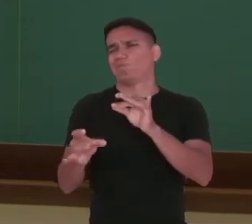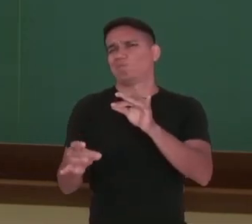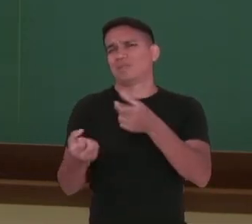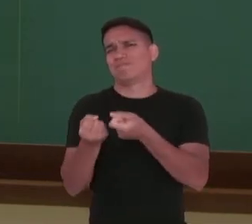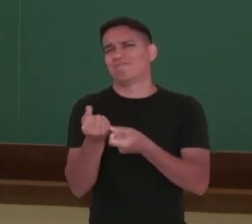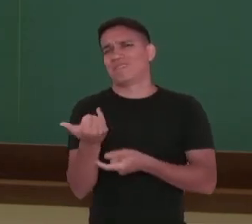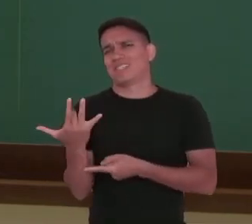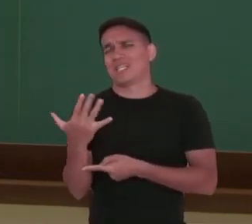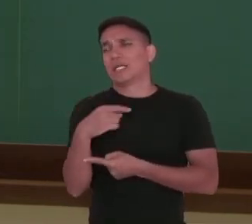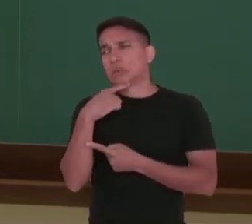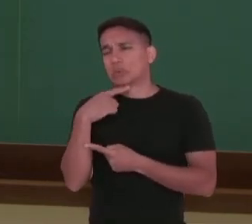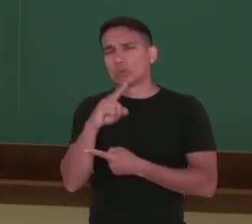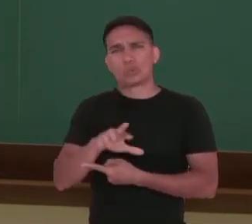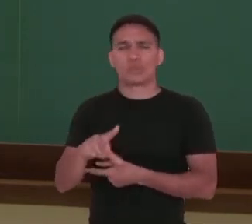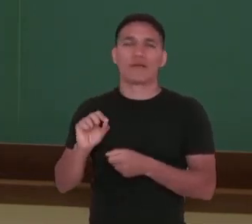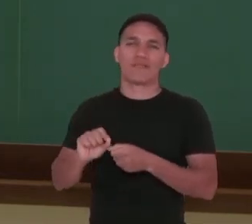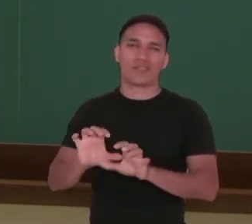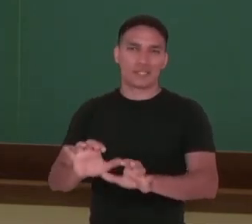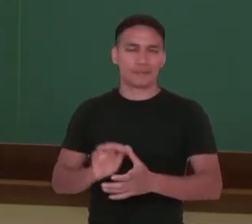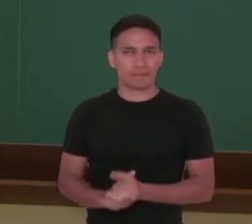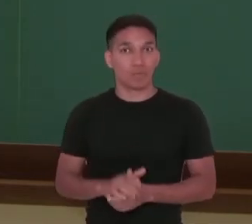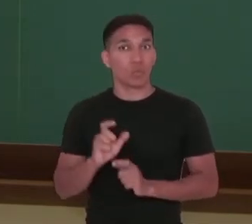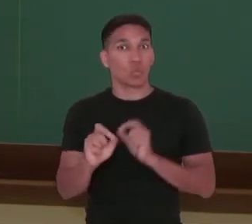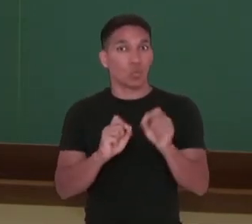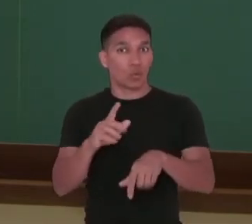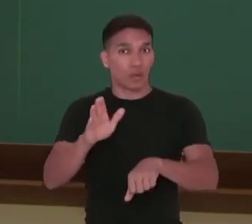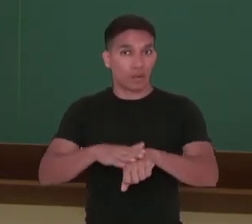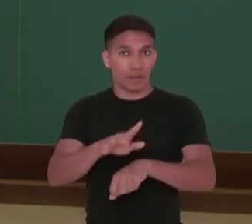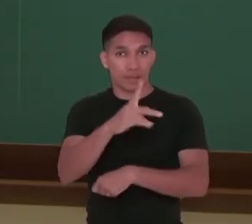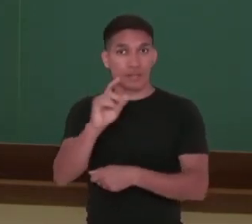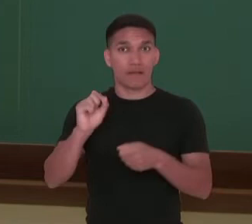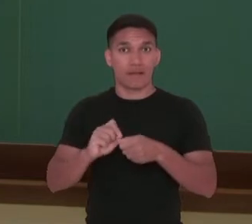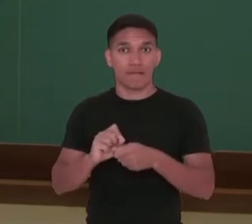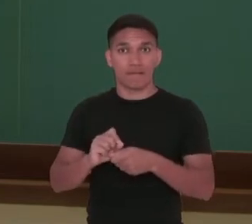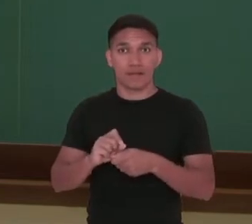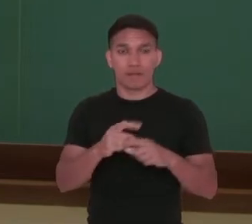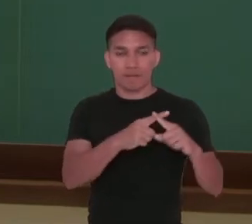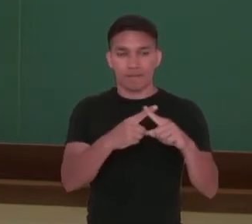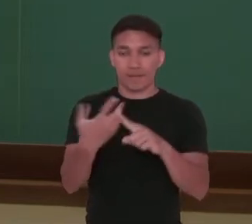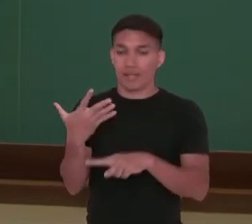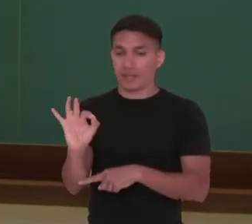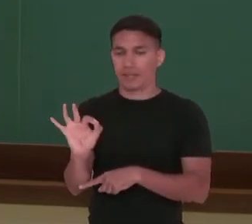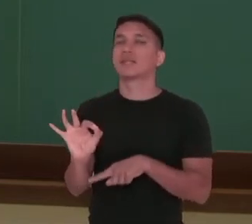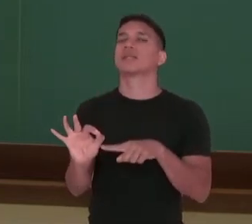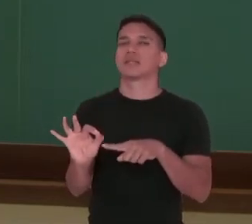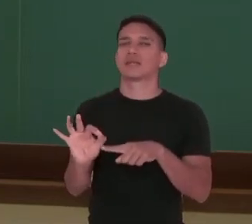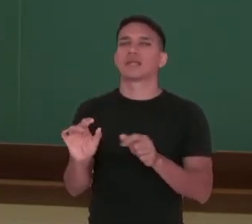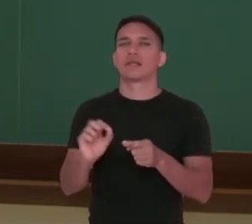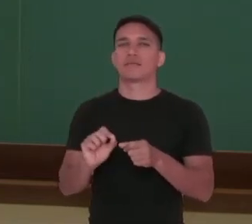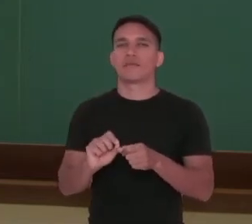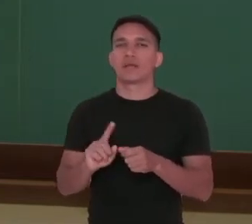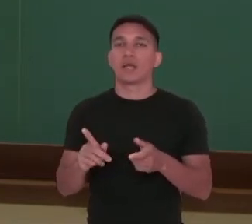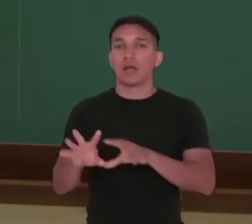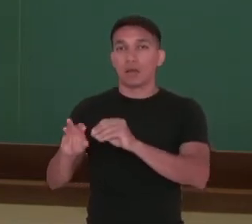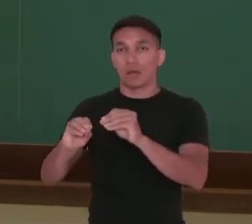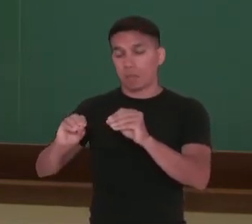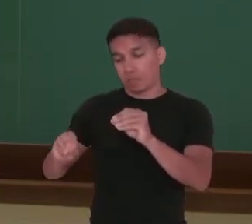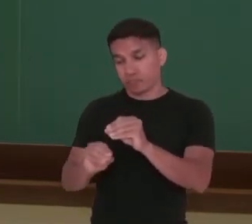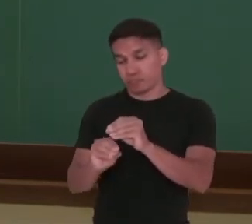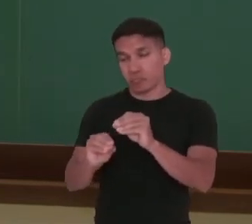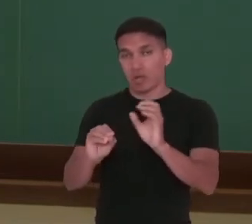viável. Não é viável. Então você pega, expressa esse número usando potências de base 10, deslocando a